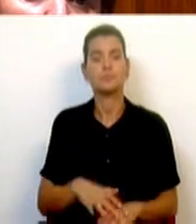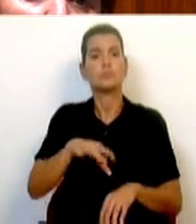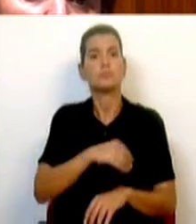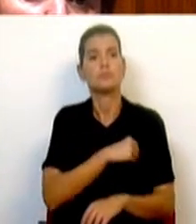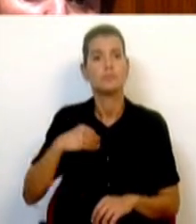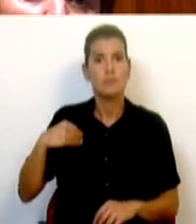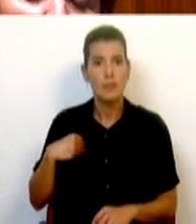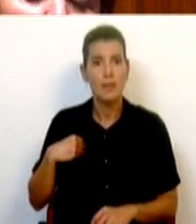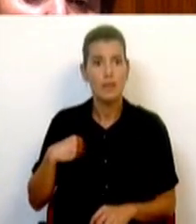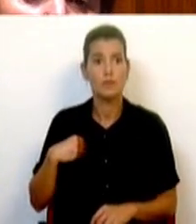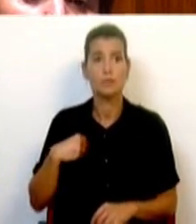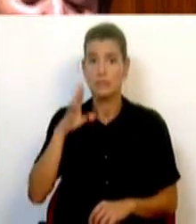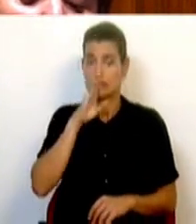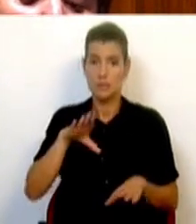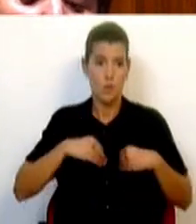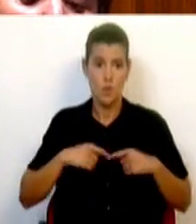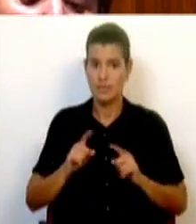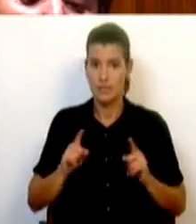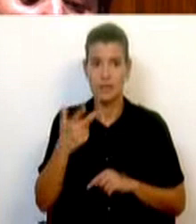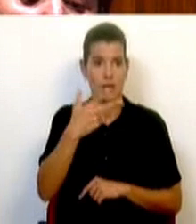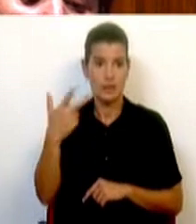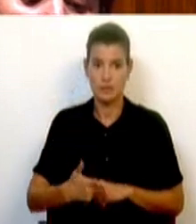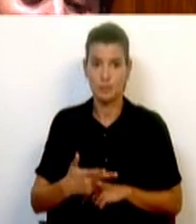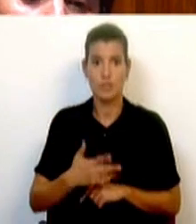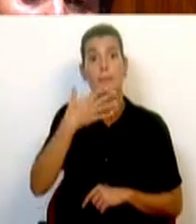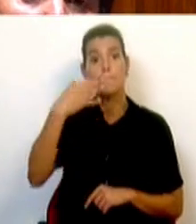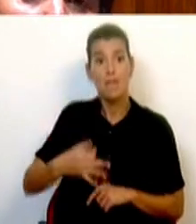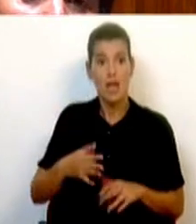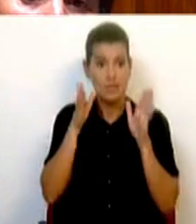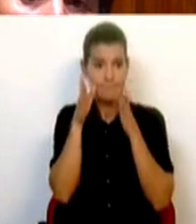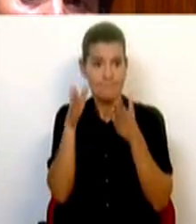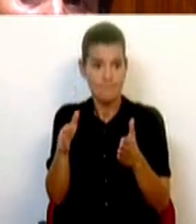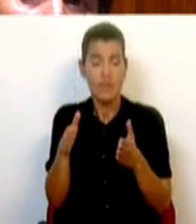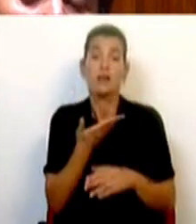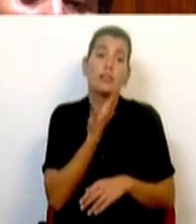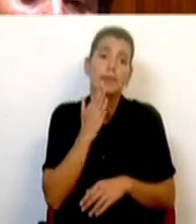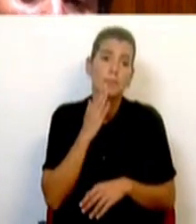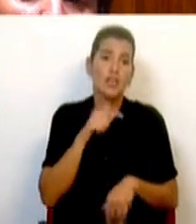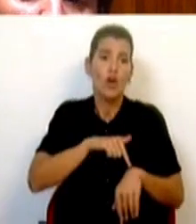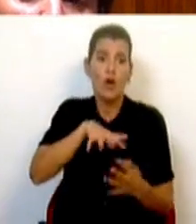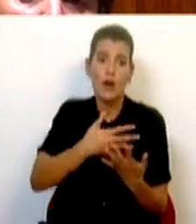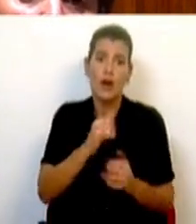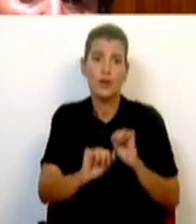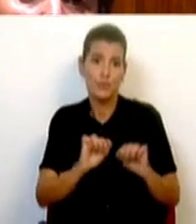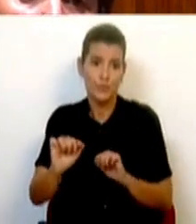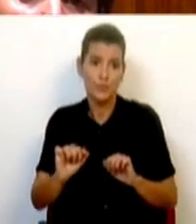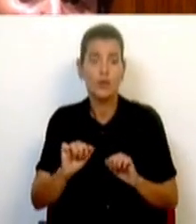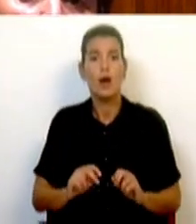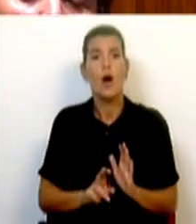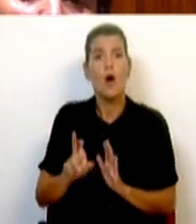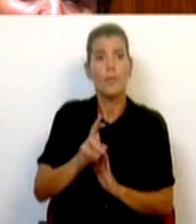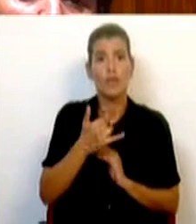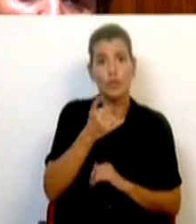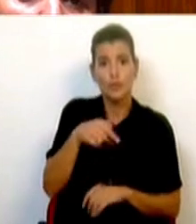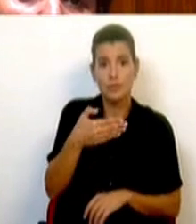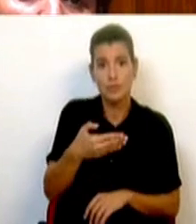médicos que não aderirem à dedicação plena terão, consoante o seu regime horário, um aumento entre